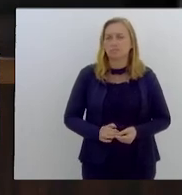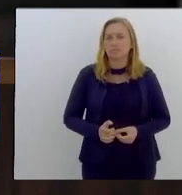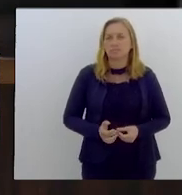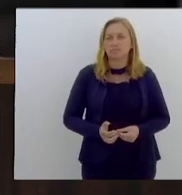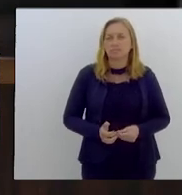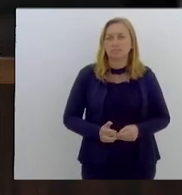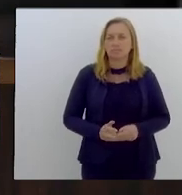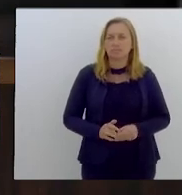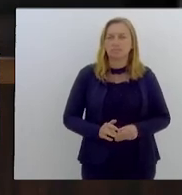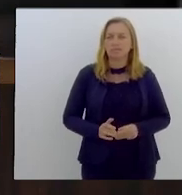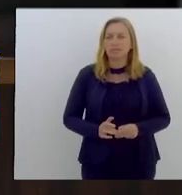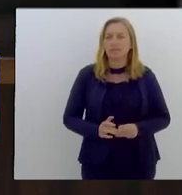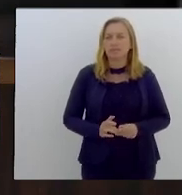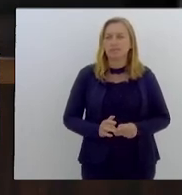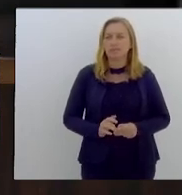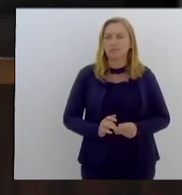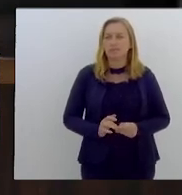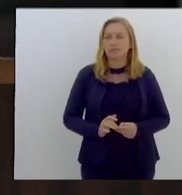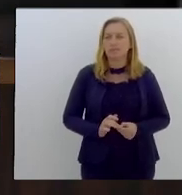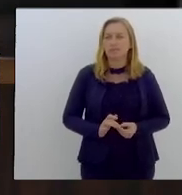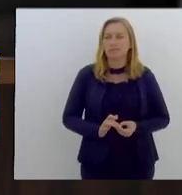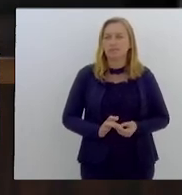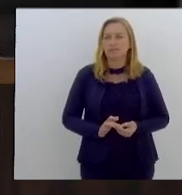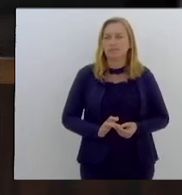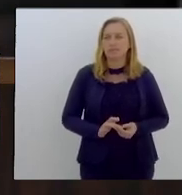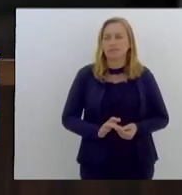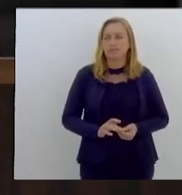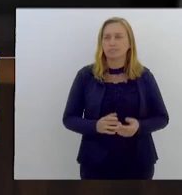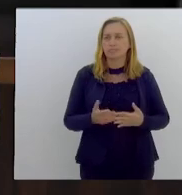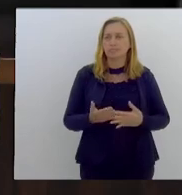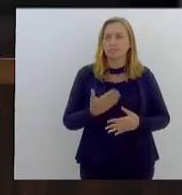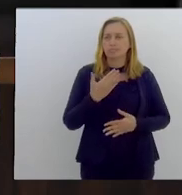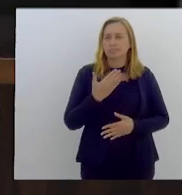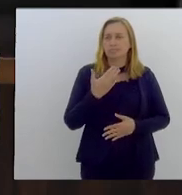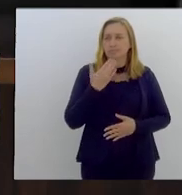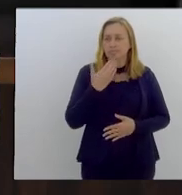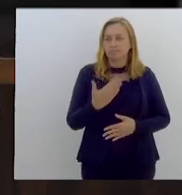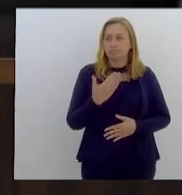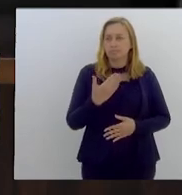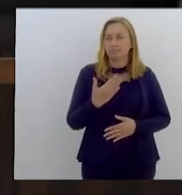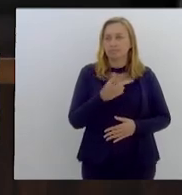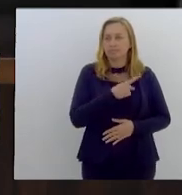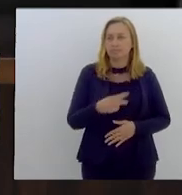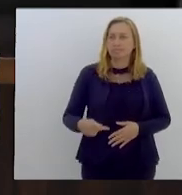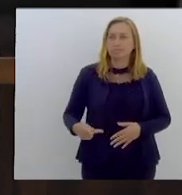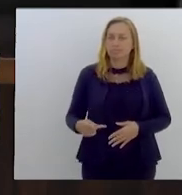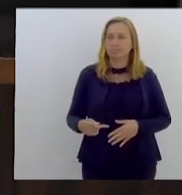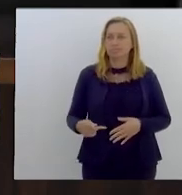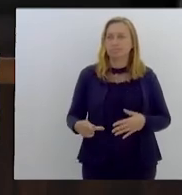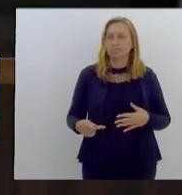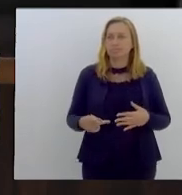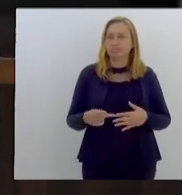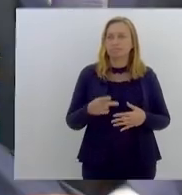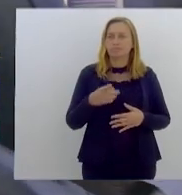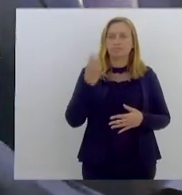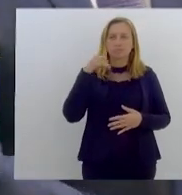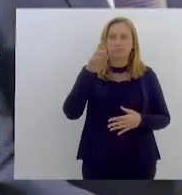Deputada Mônica Francisco. Presidência designa o relator do trabalho, deputado Eliomar